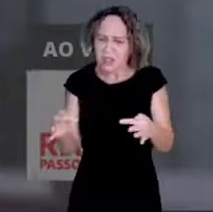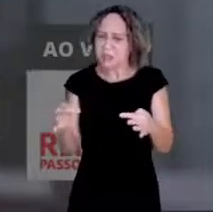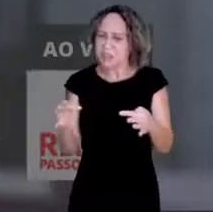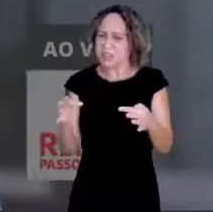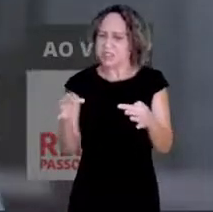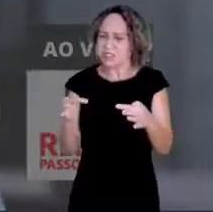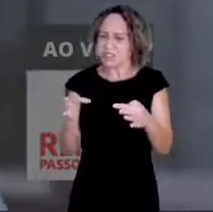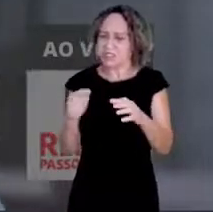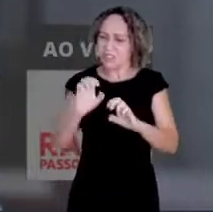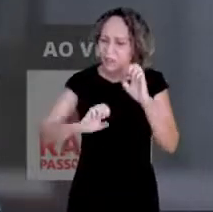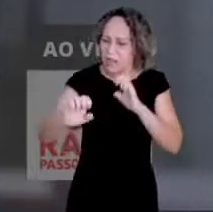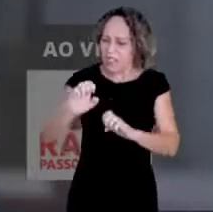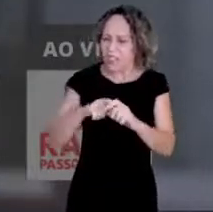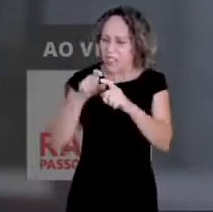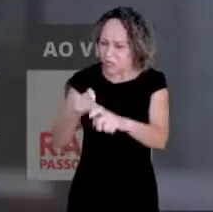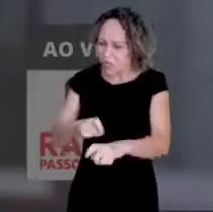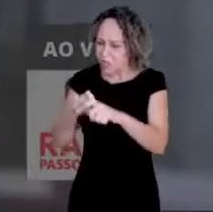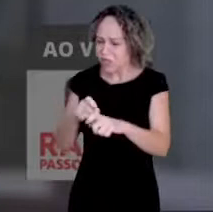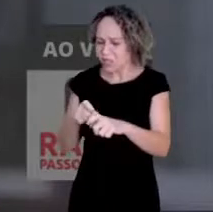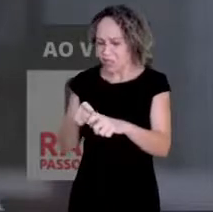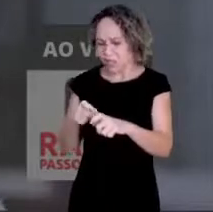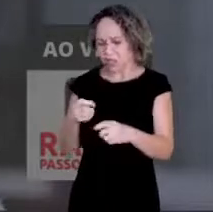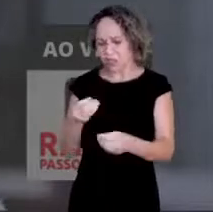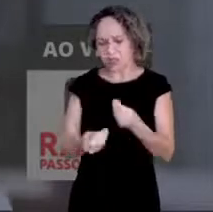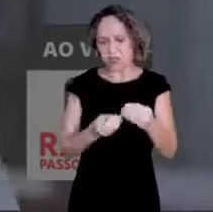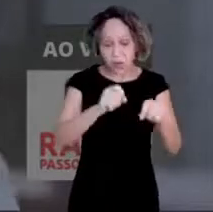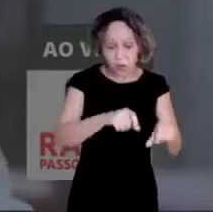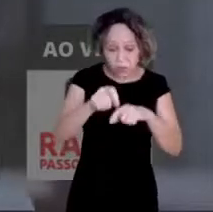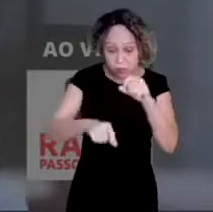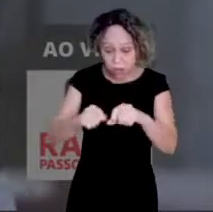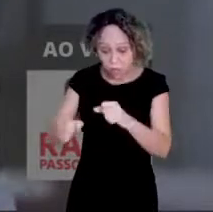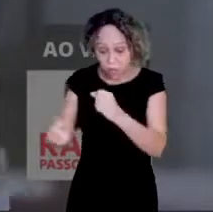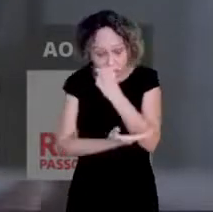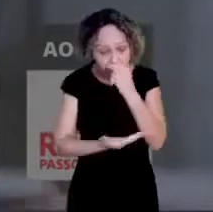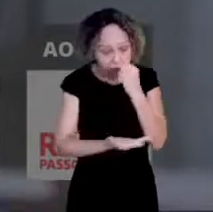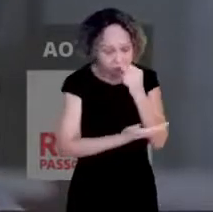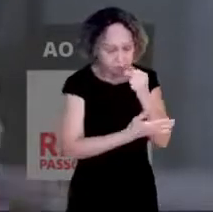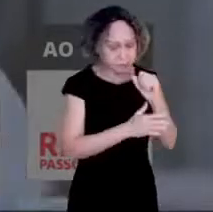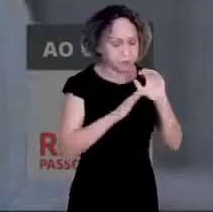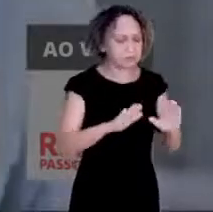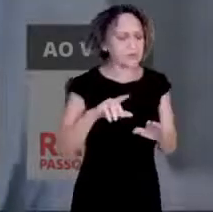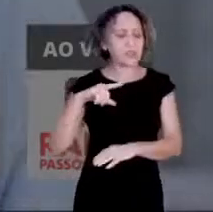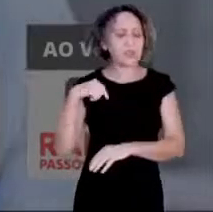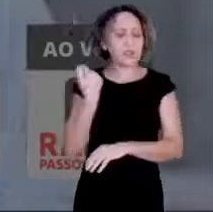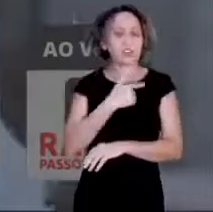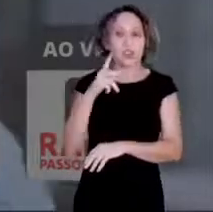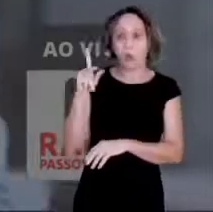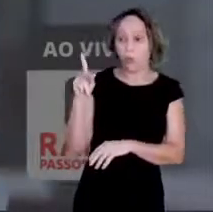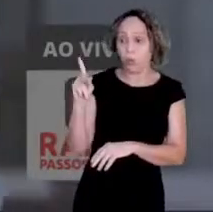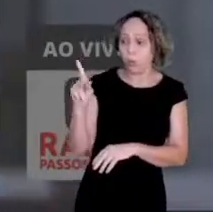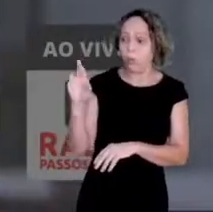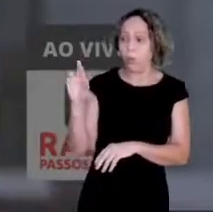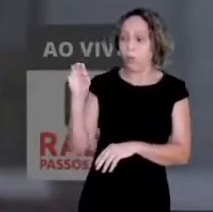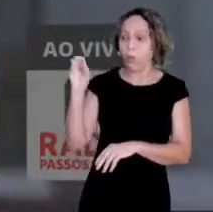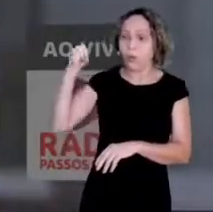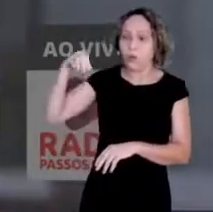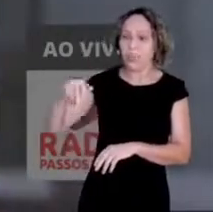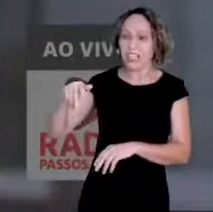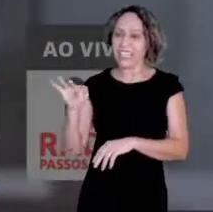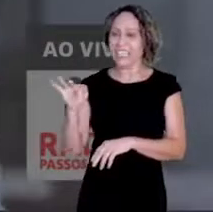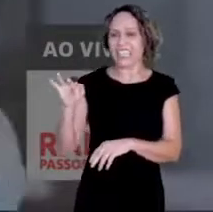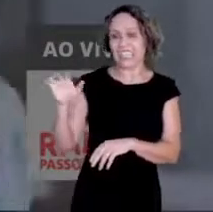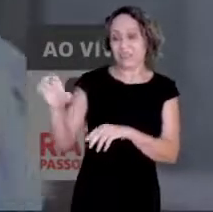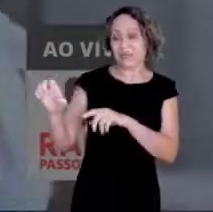deputados ficam, sabe, com bilhões de reais para fazer investimento aonde eles quiserem, sem passar pelo governo. É